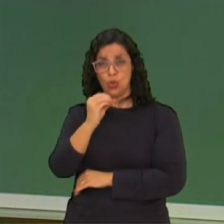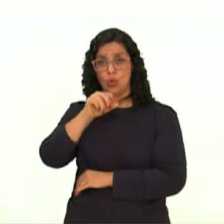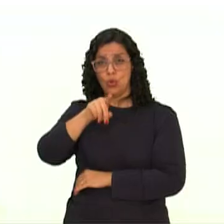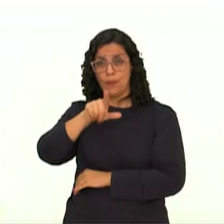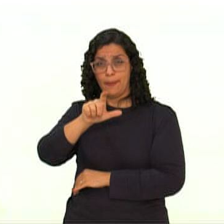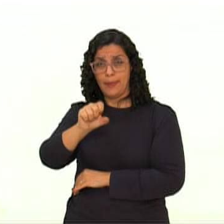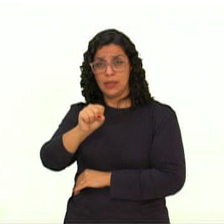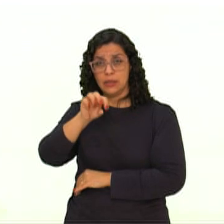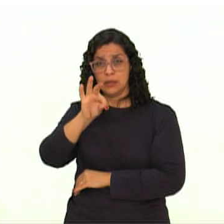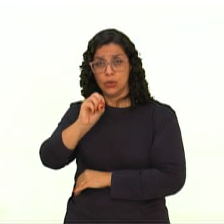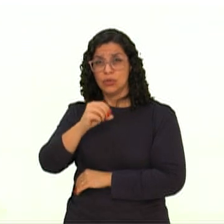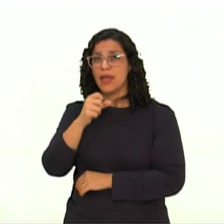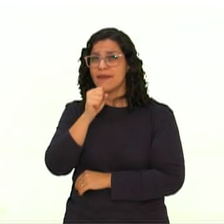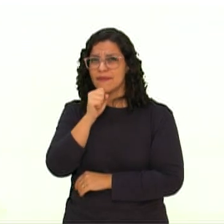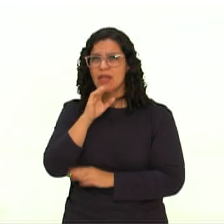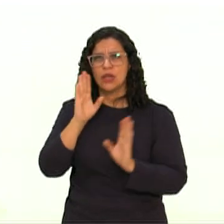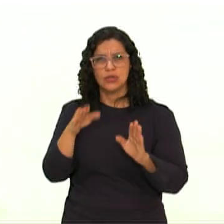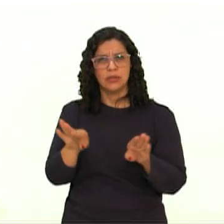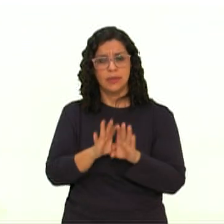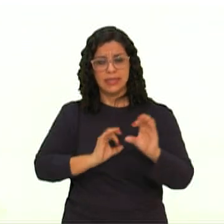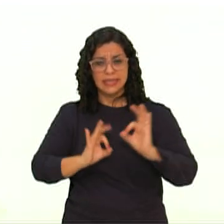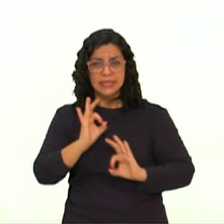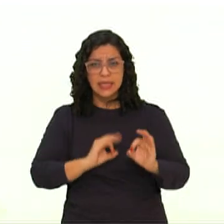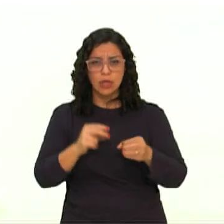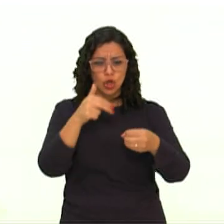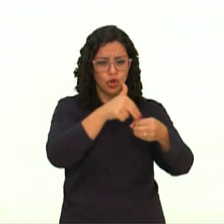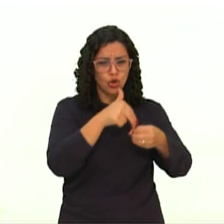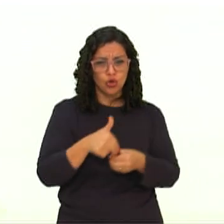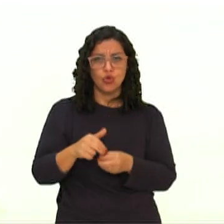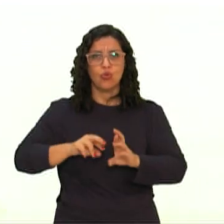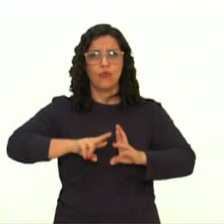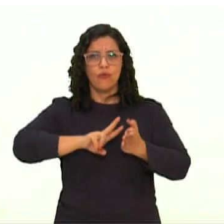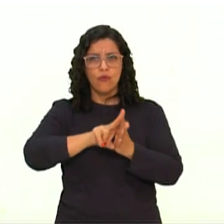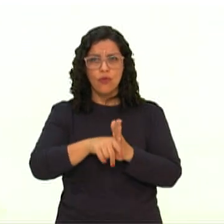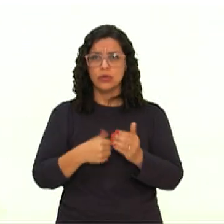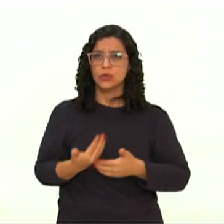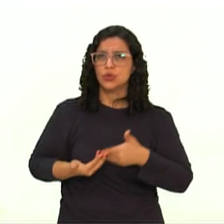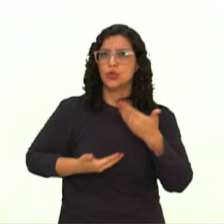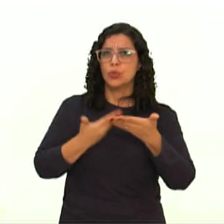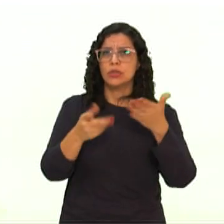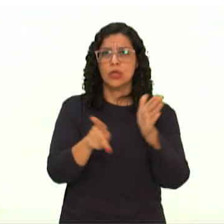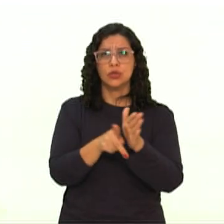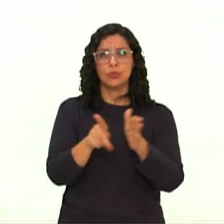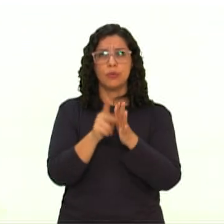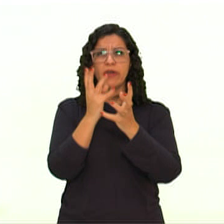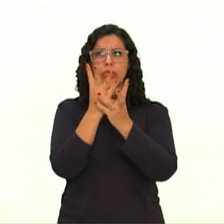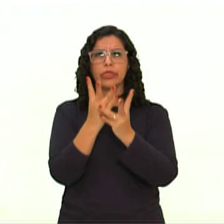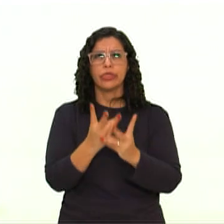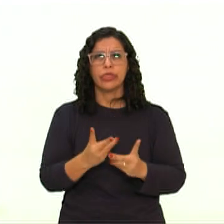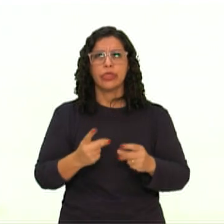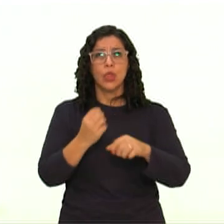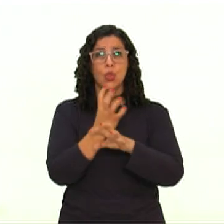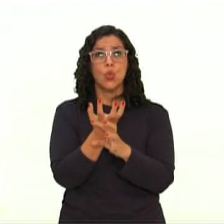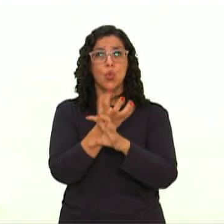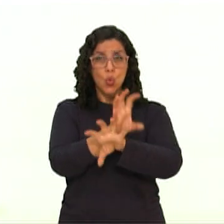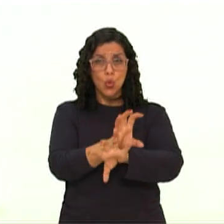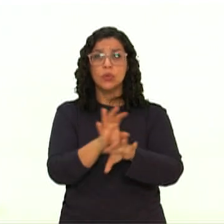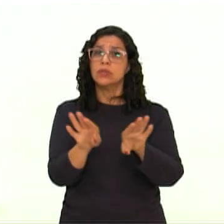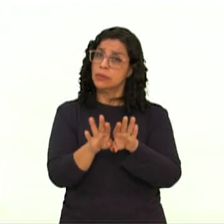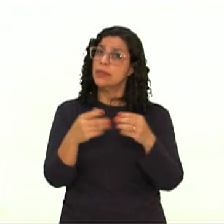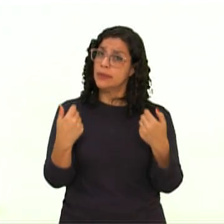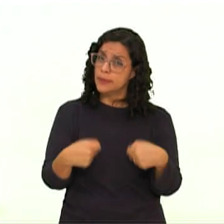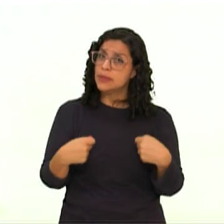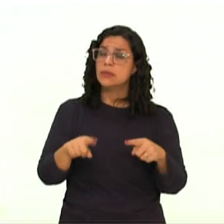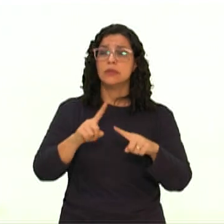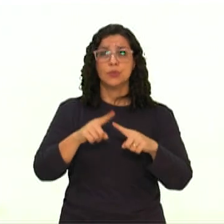né? Já mais velhas também, que possuem vários núcleos e são responsáveis por um processo de destruição do osso, que é importante também essa destruição